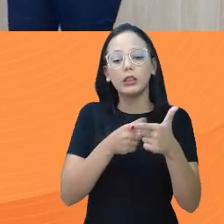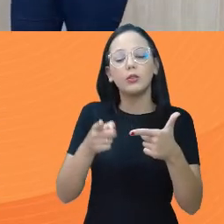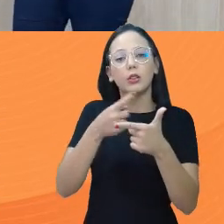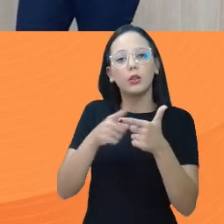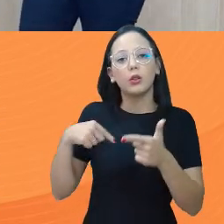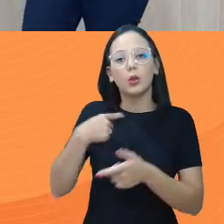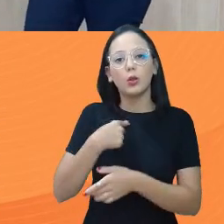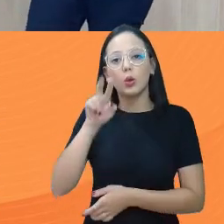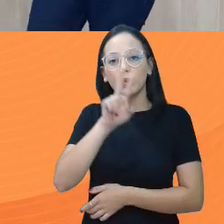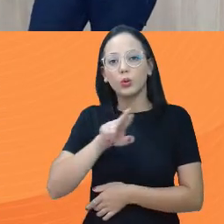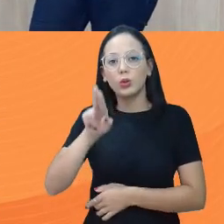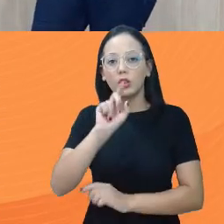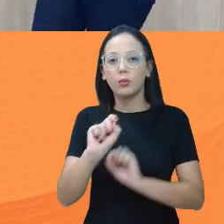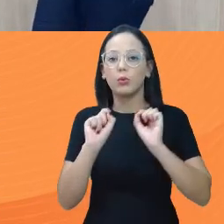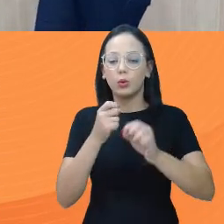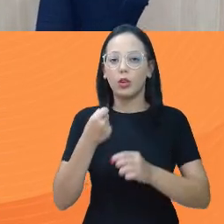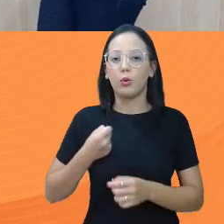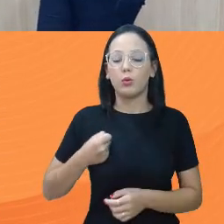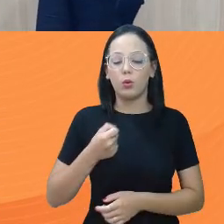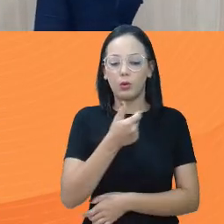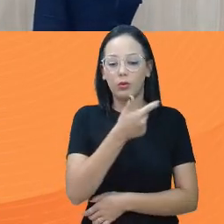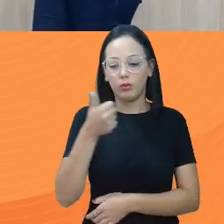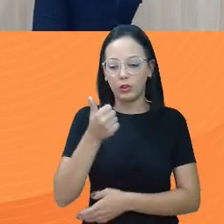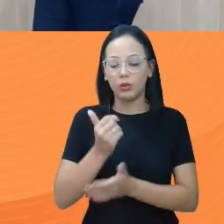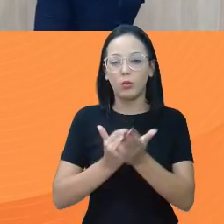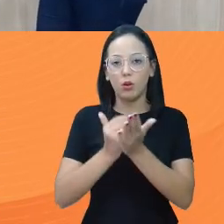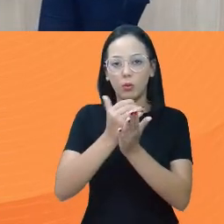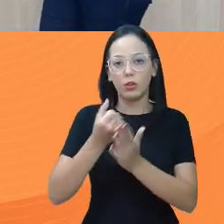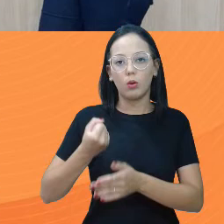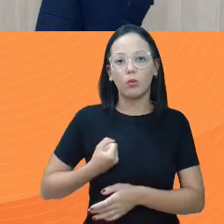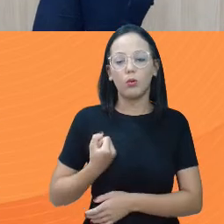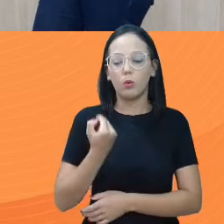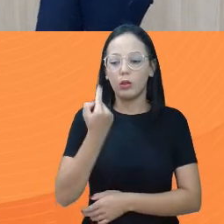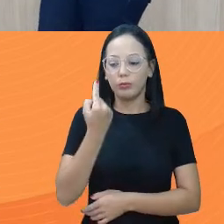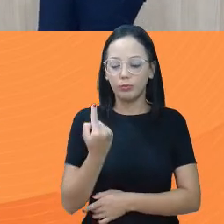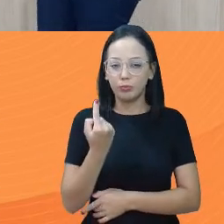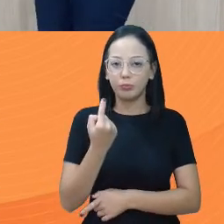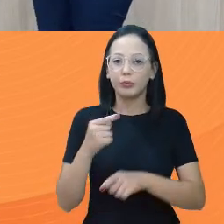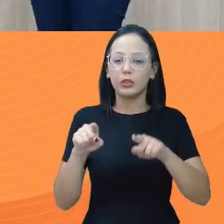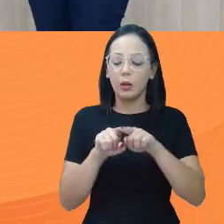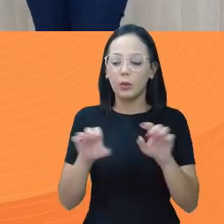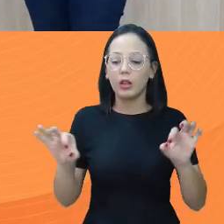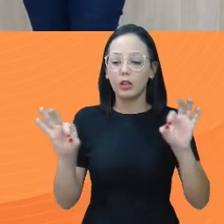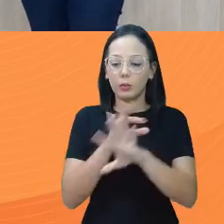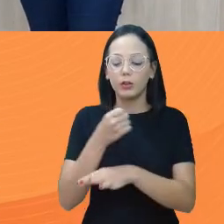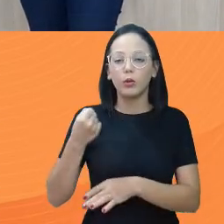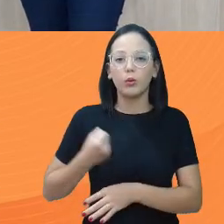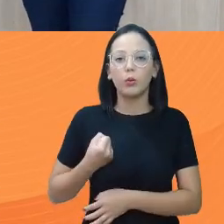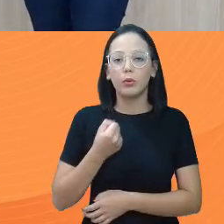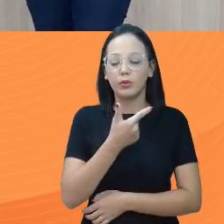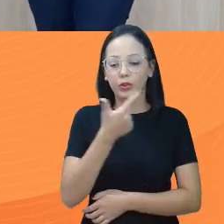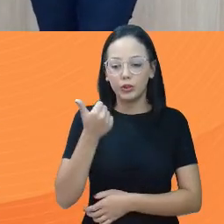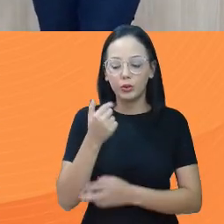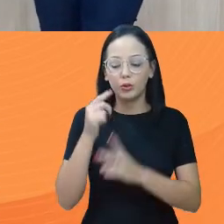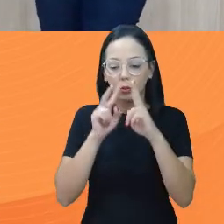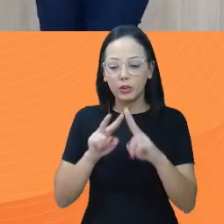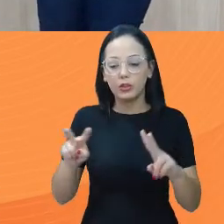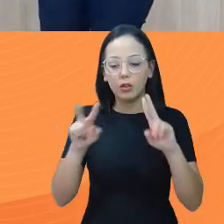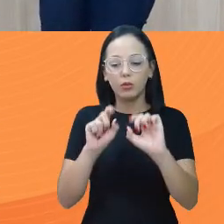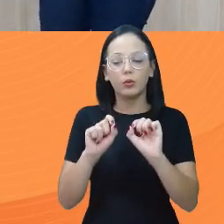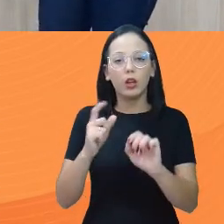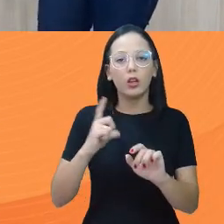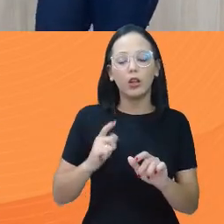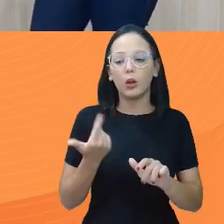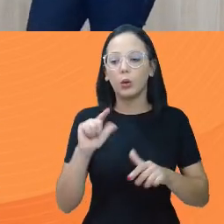está utilizando também o número 21, começando com o número 1, terminando com o número 21 e observando que existem